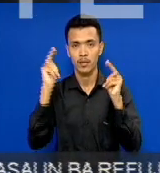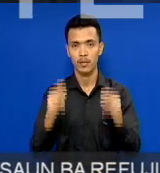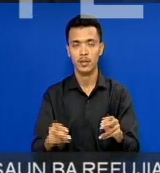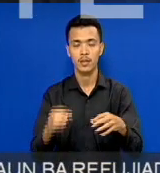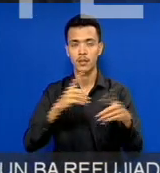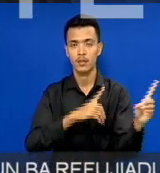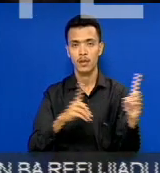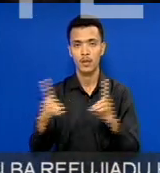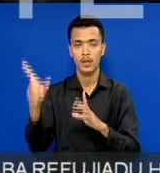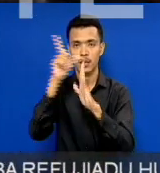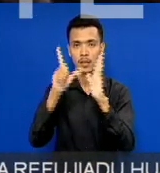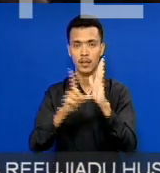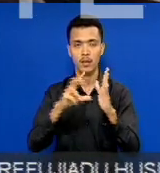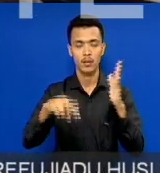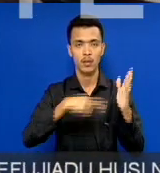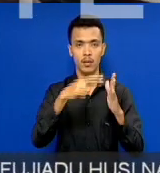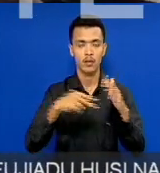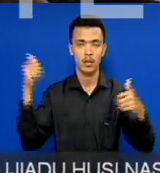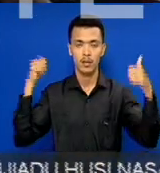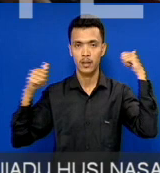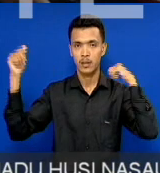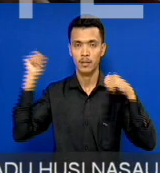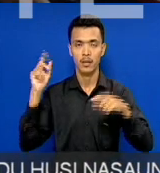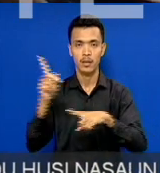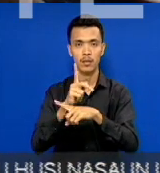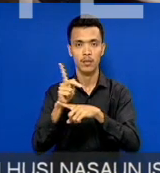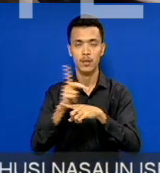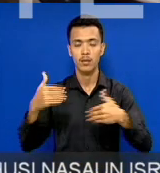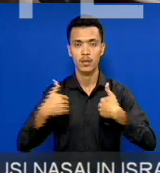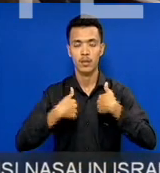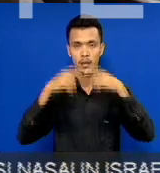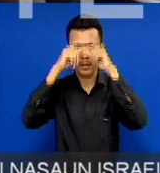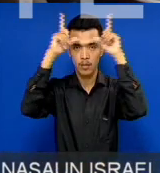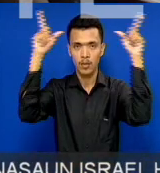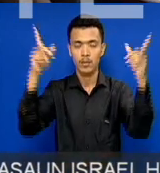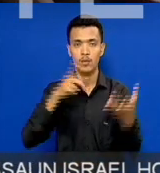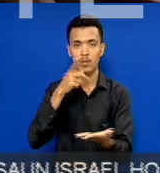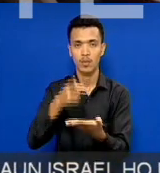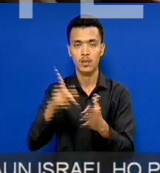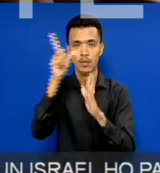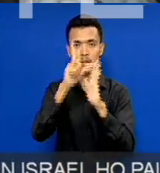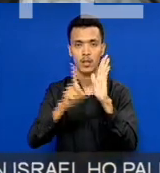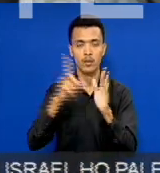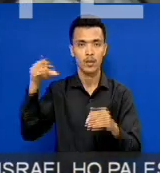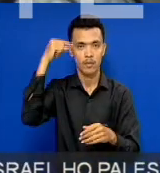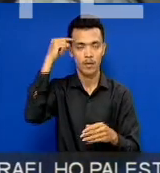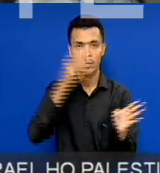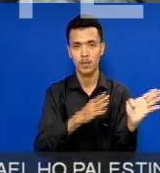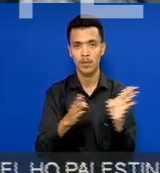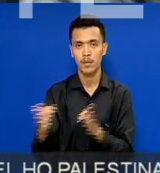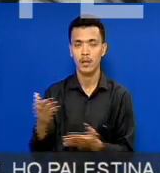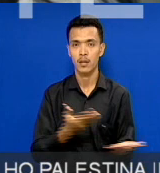produzir lei barra, que regula a atividade de comércio na indústria e a Timor-Leste. Proposta lei nebeda da onde o governo prepara a tulore para o